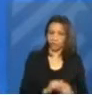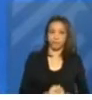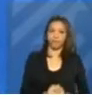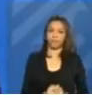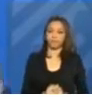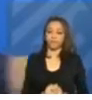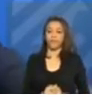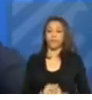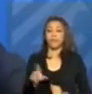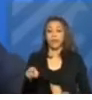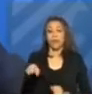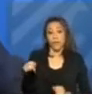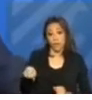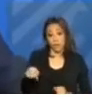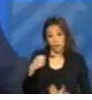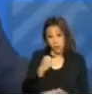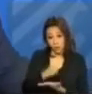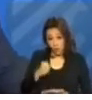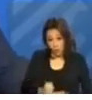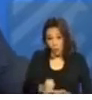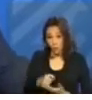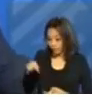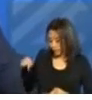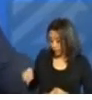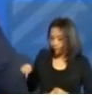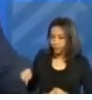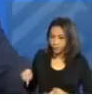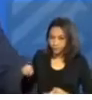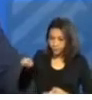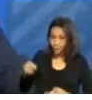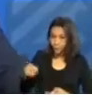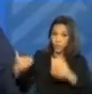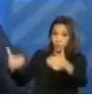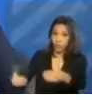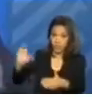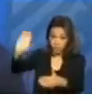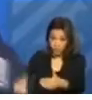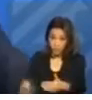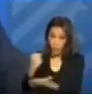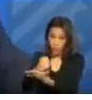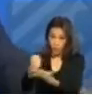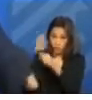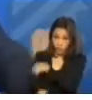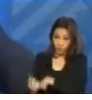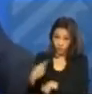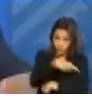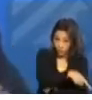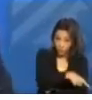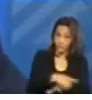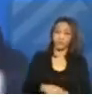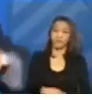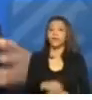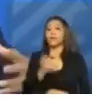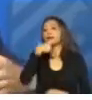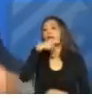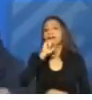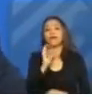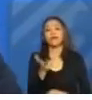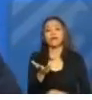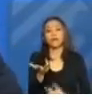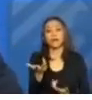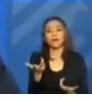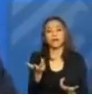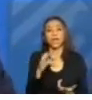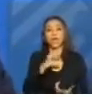estatais federais, a Dataprev e a Caixa. A Caixa e a Dataprev não se falam. Quem é que fala e